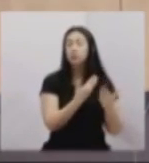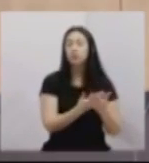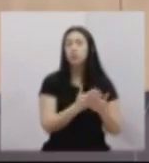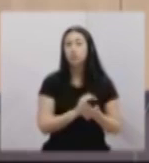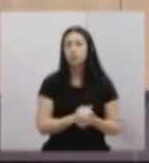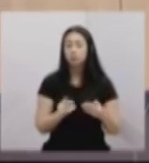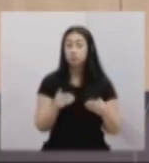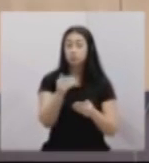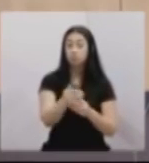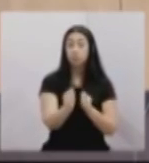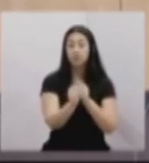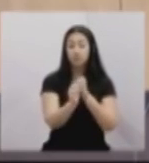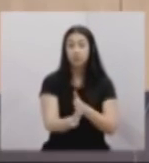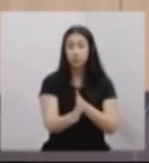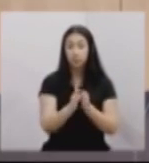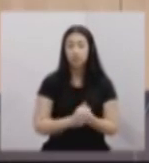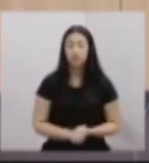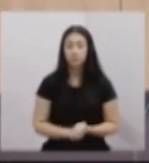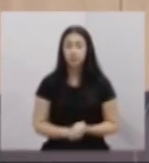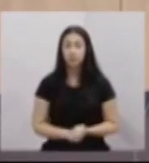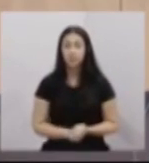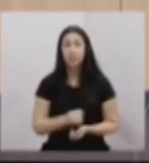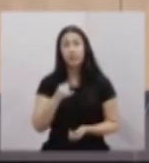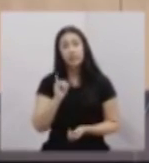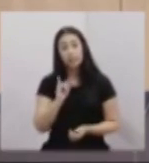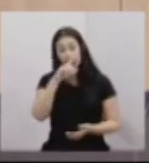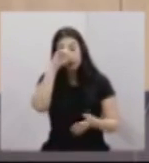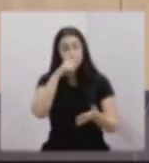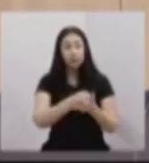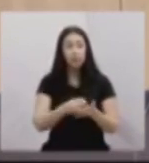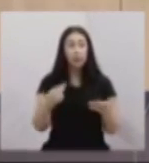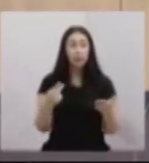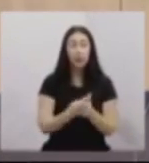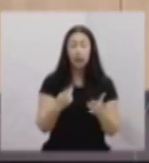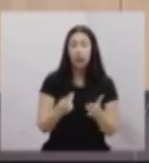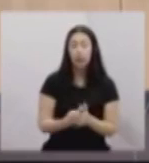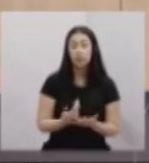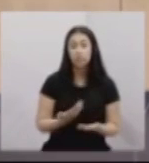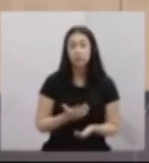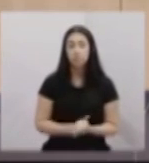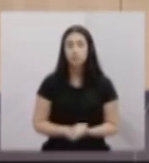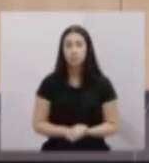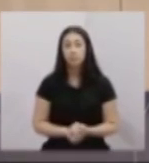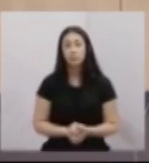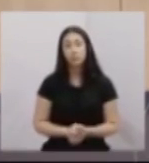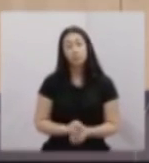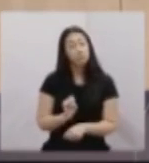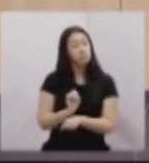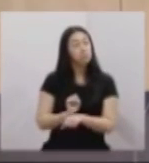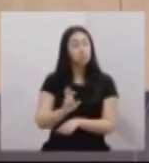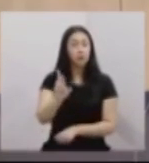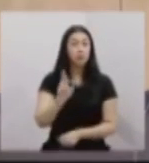das ações, caso a equivocada alteração seja adotada e abordada? Ao aguardo de